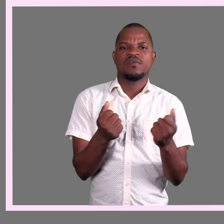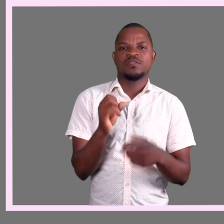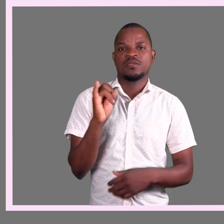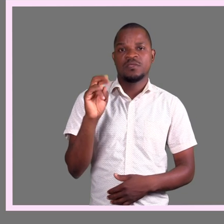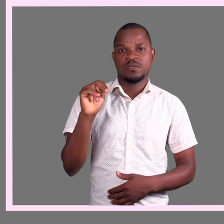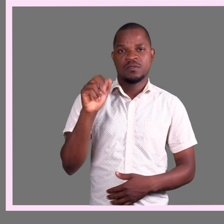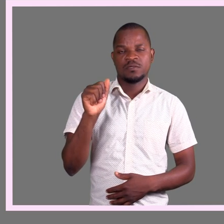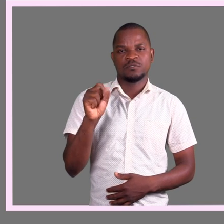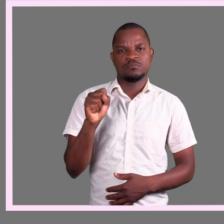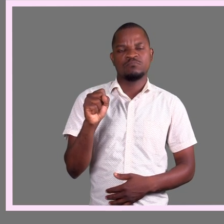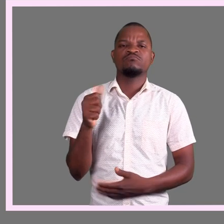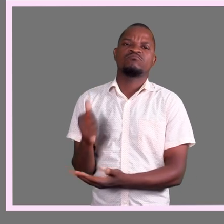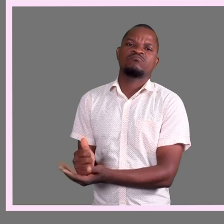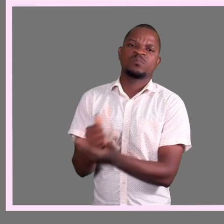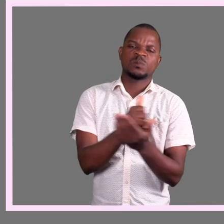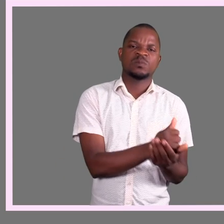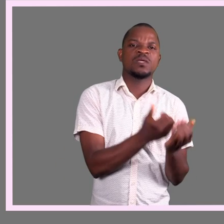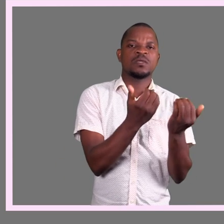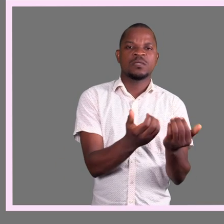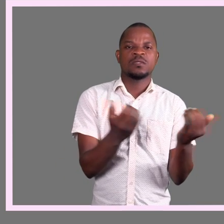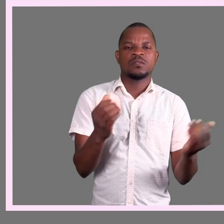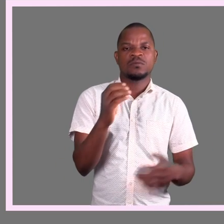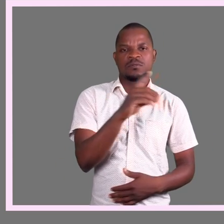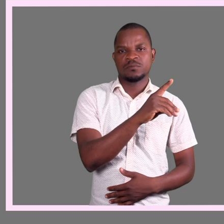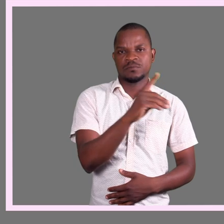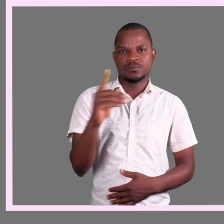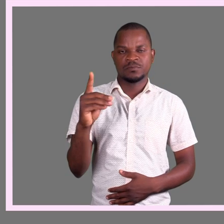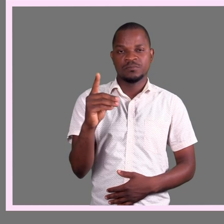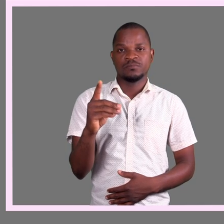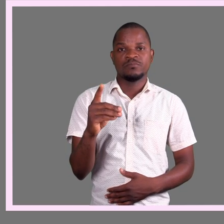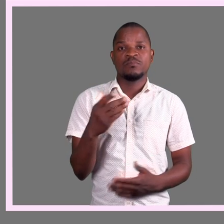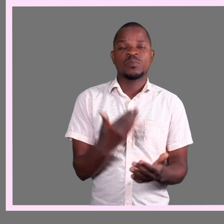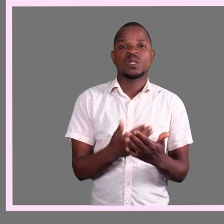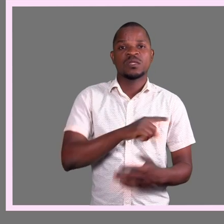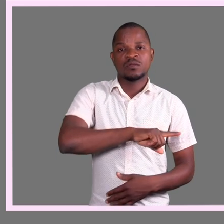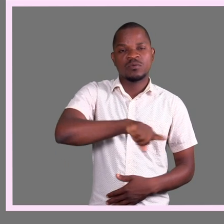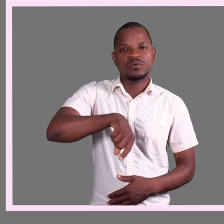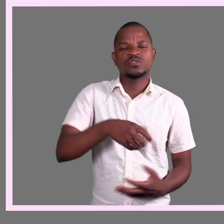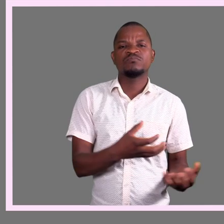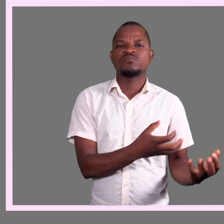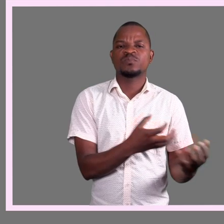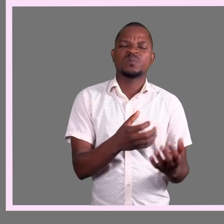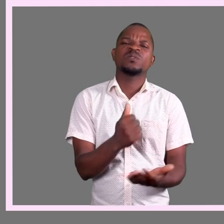essas crianças com deficiência, porque nós de faculdade precisamos de ajuda,